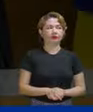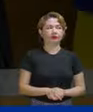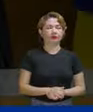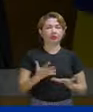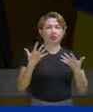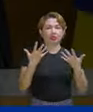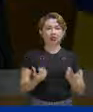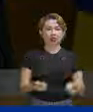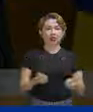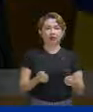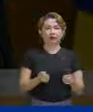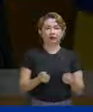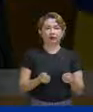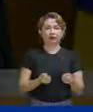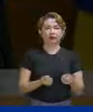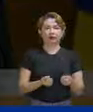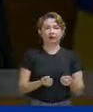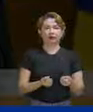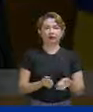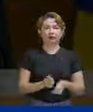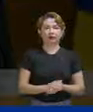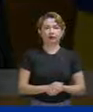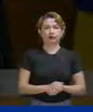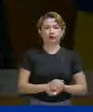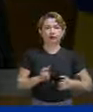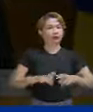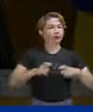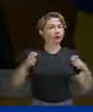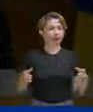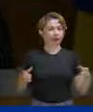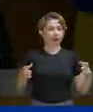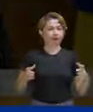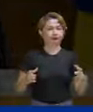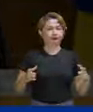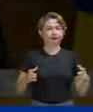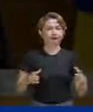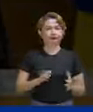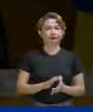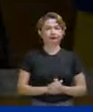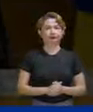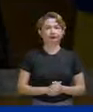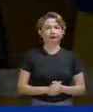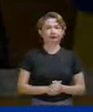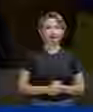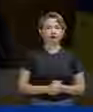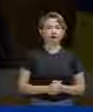deu-lhes, acolheu-os por maioria,